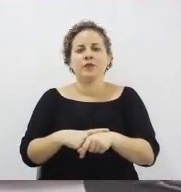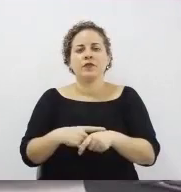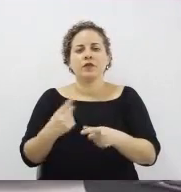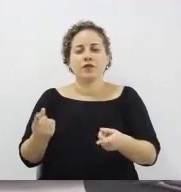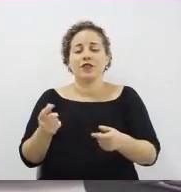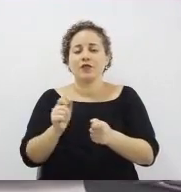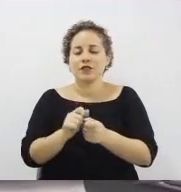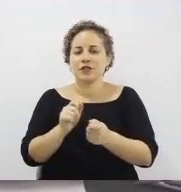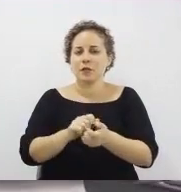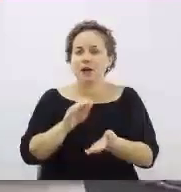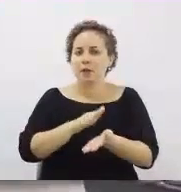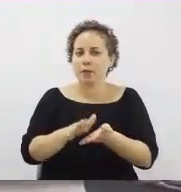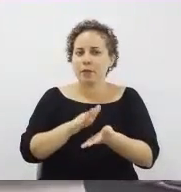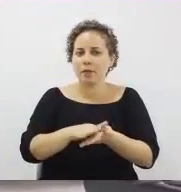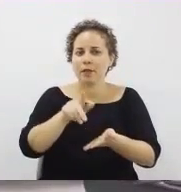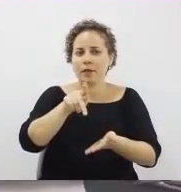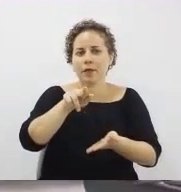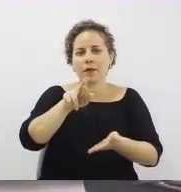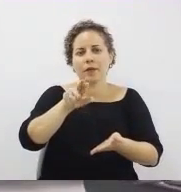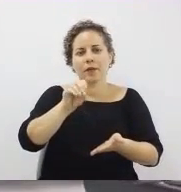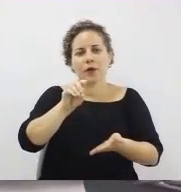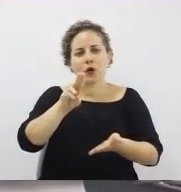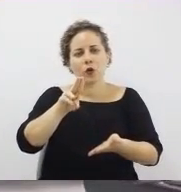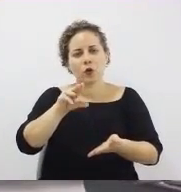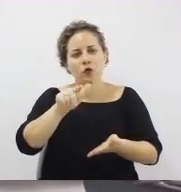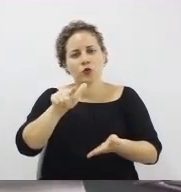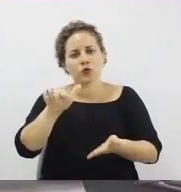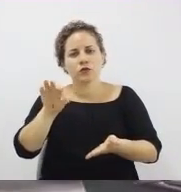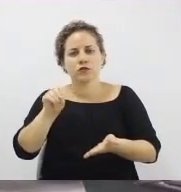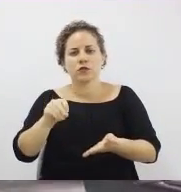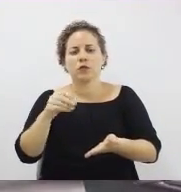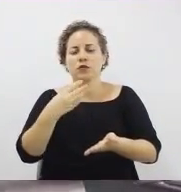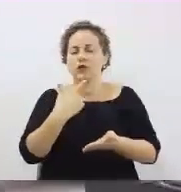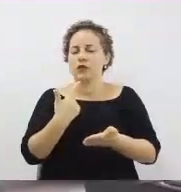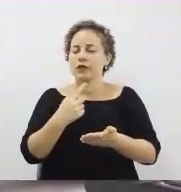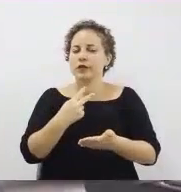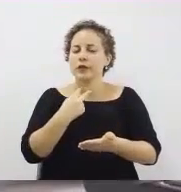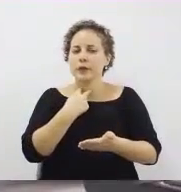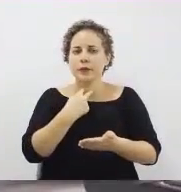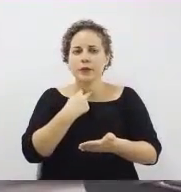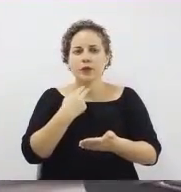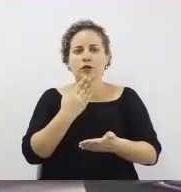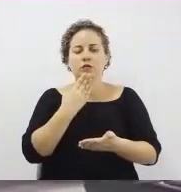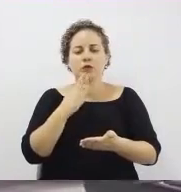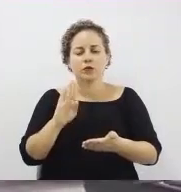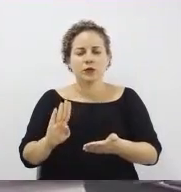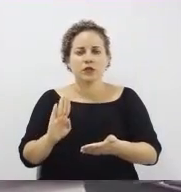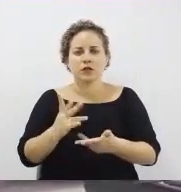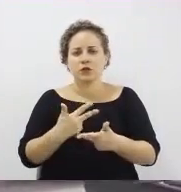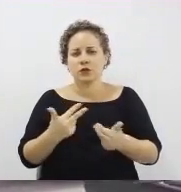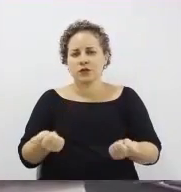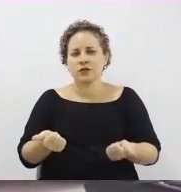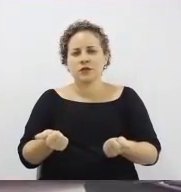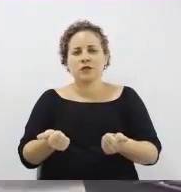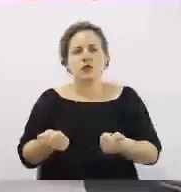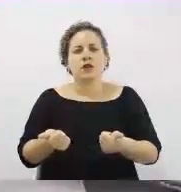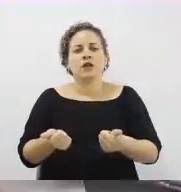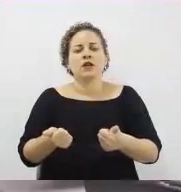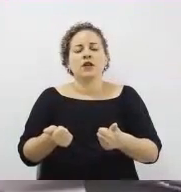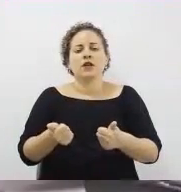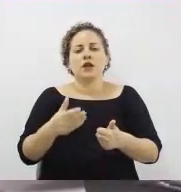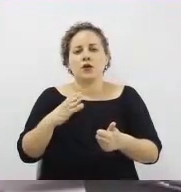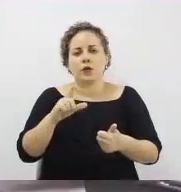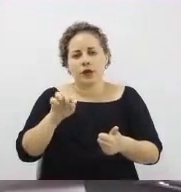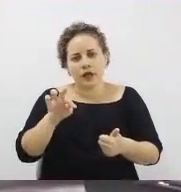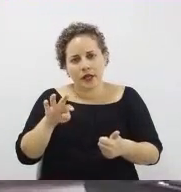muito importante. A gestão de demanda, ela não pode prometer algo aos clientes, a área de demanda não pode prometer algo ao cliente que não